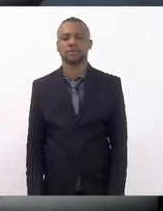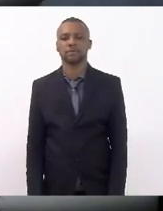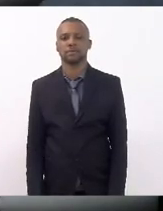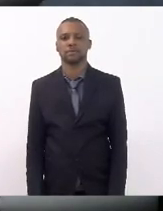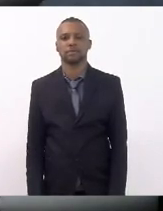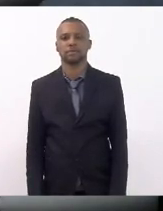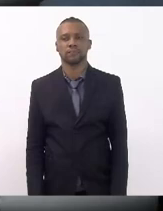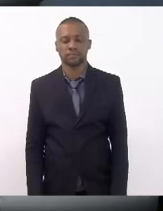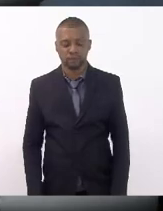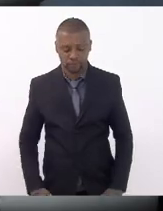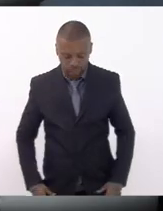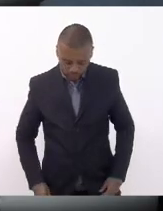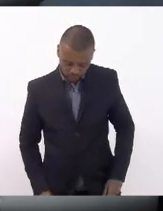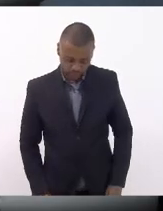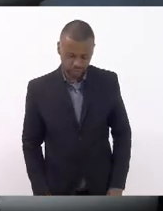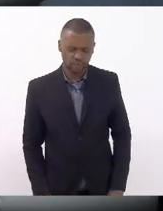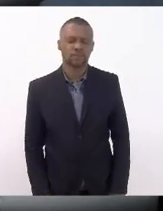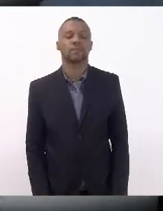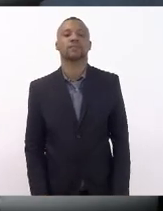Beijo, obrigado.